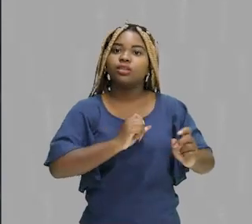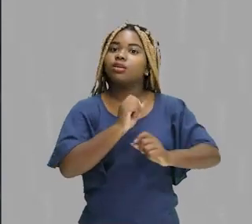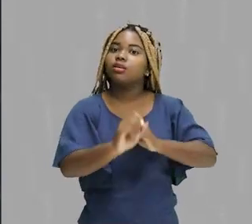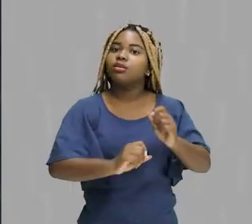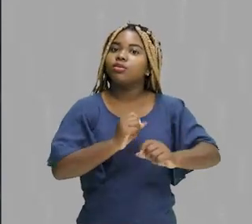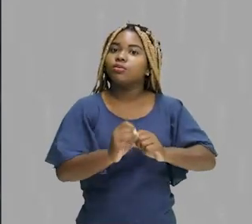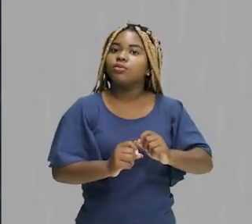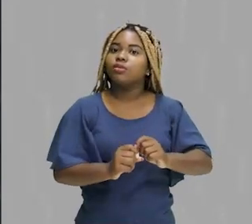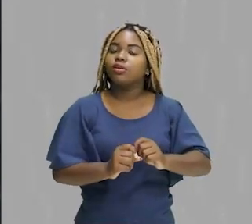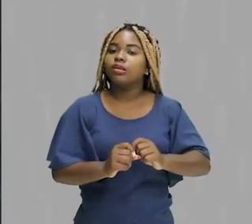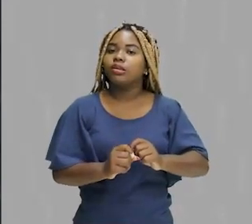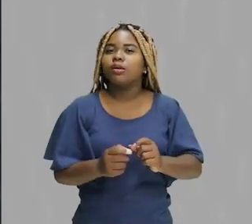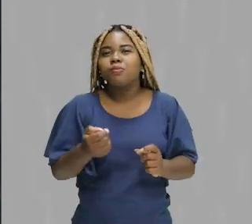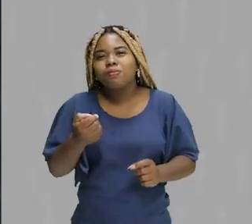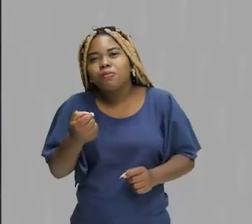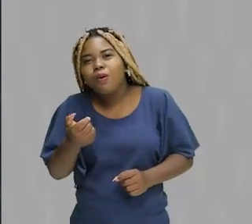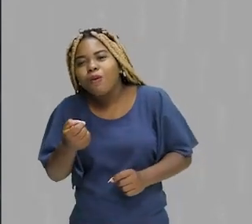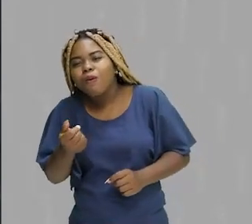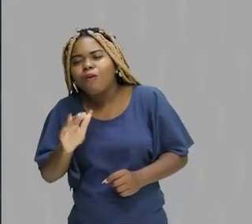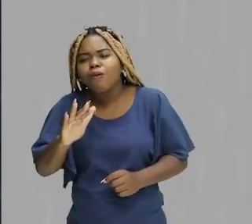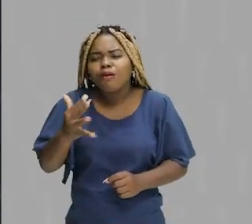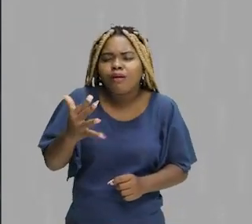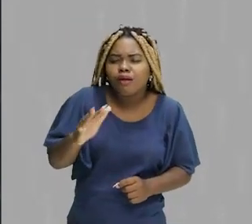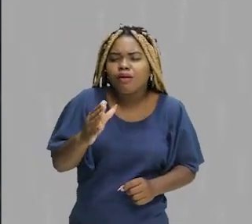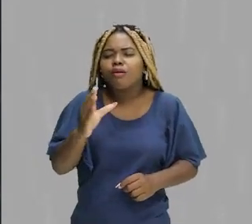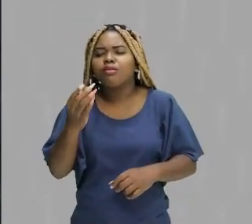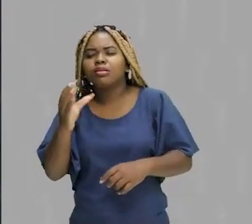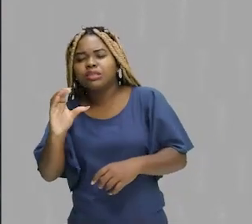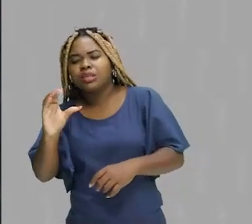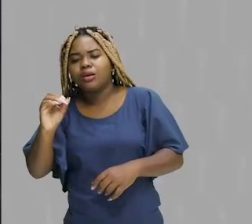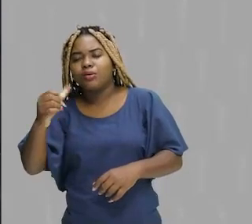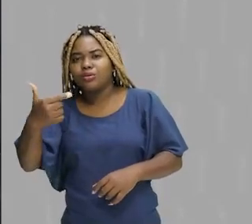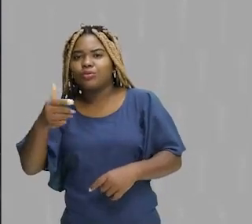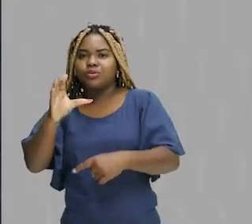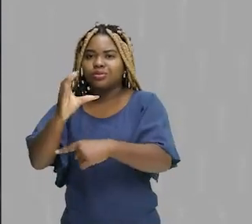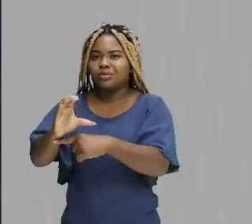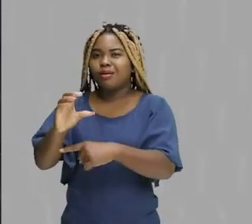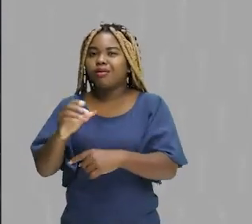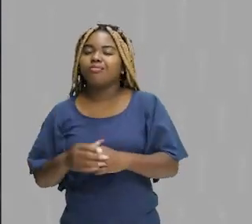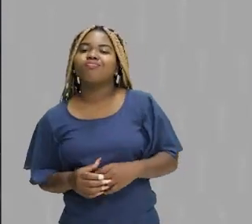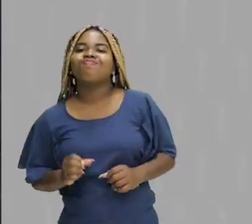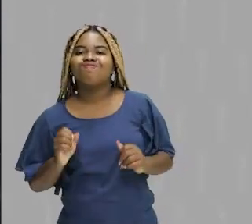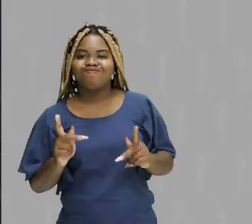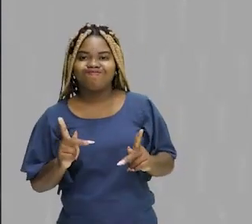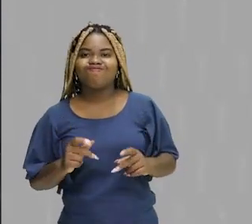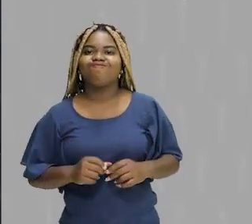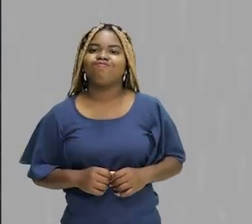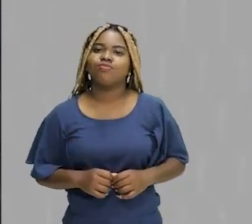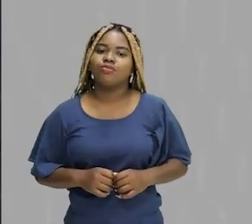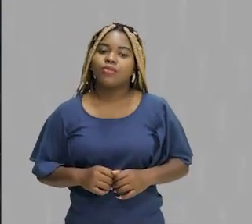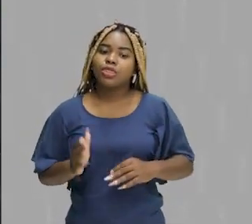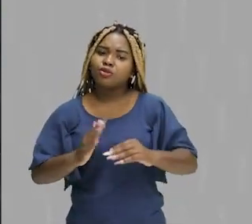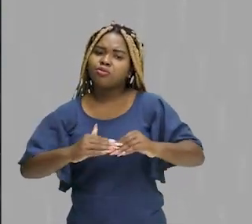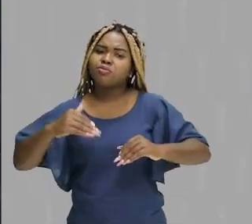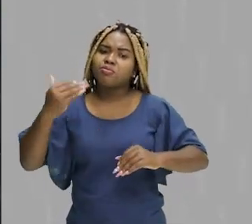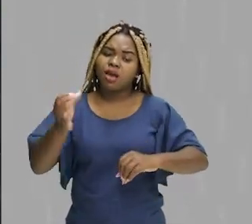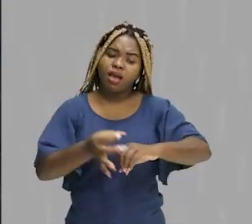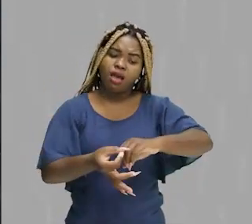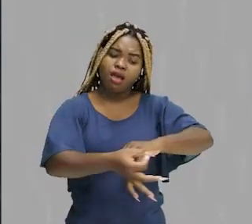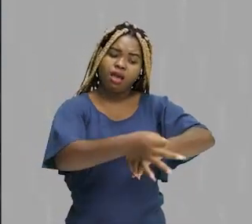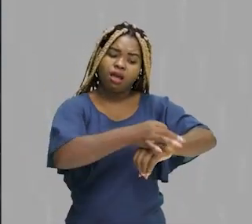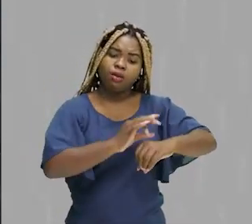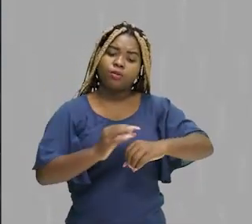né? Poucas moléculas de CO2. Porque quanto mais moléculas de CO2 for liberado, então eu vou